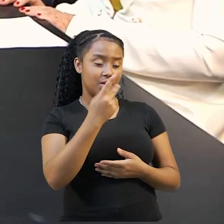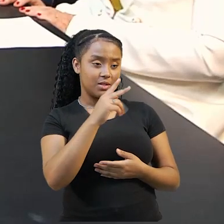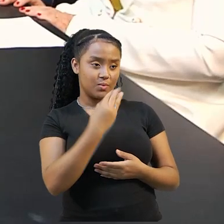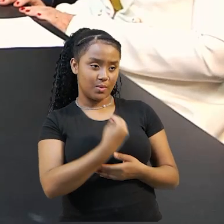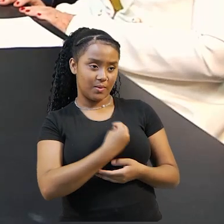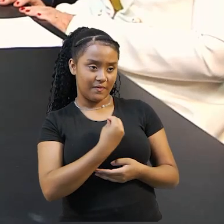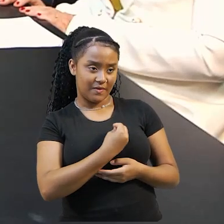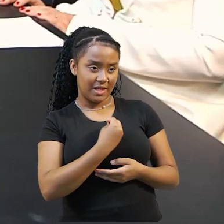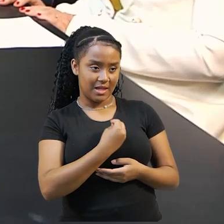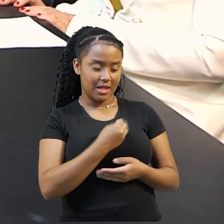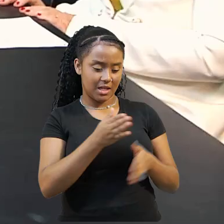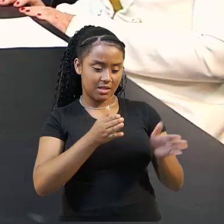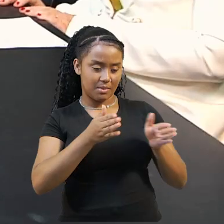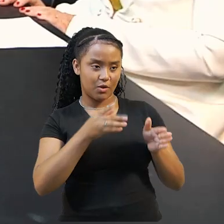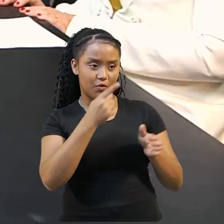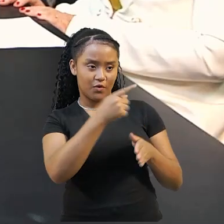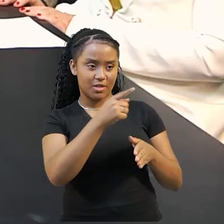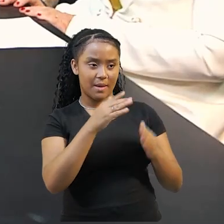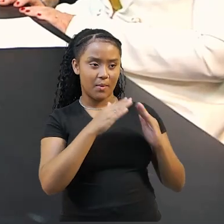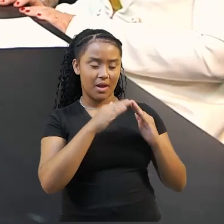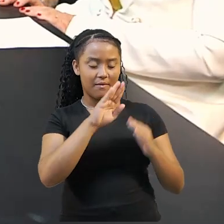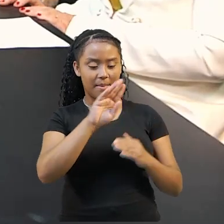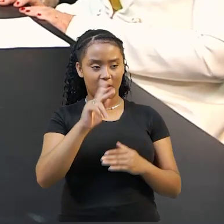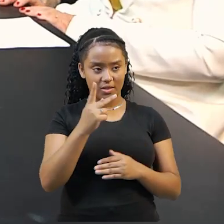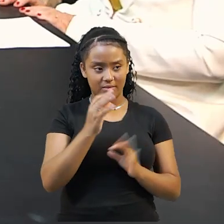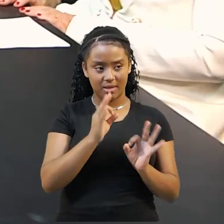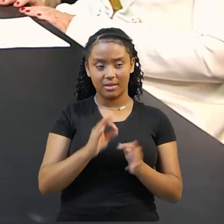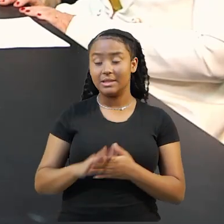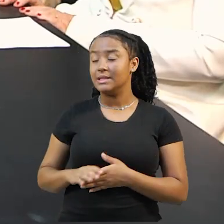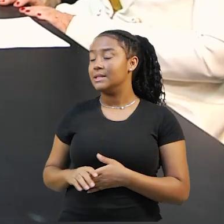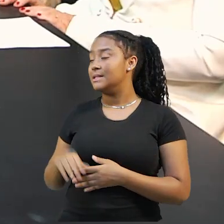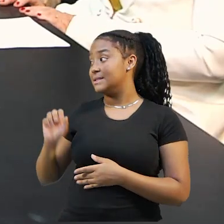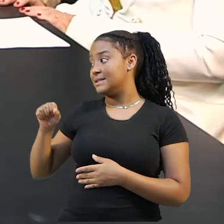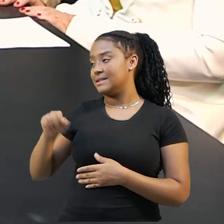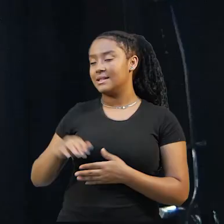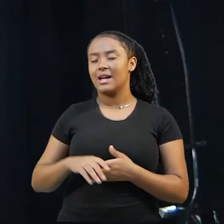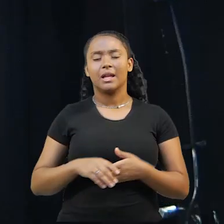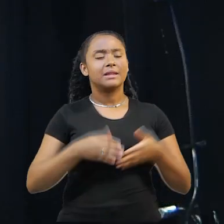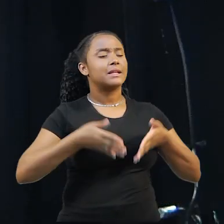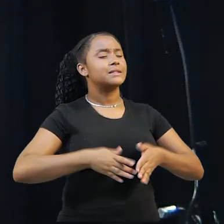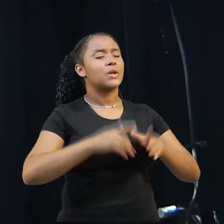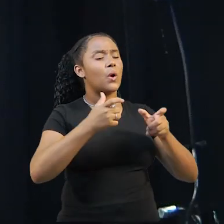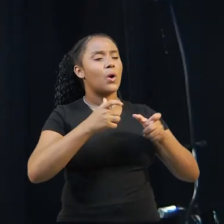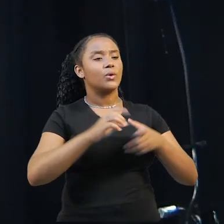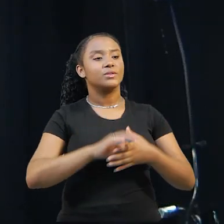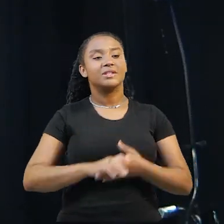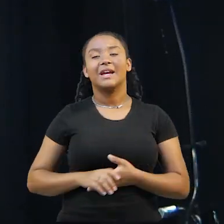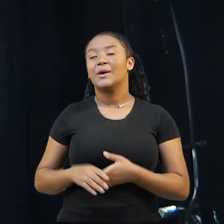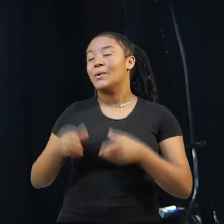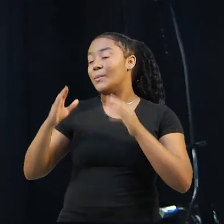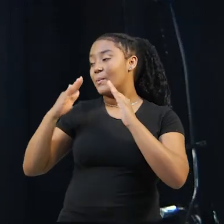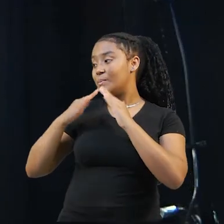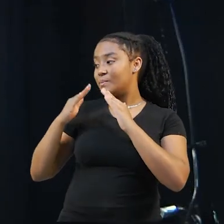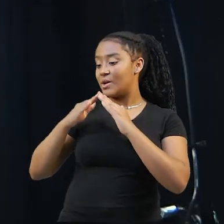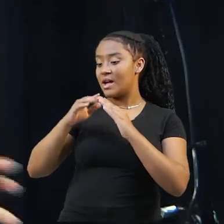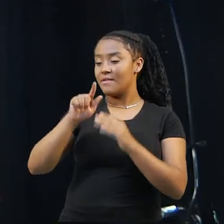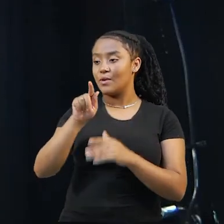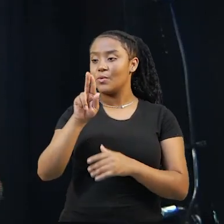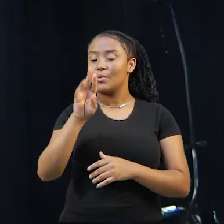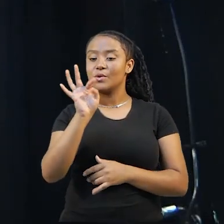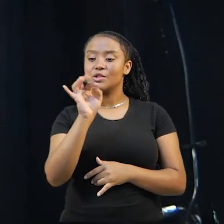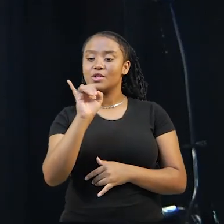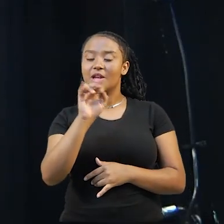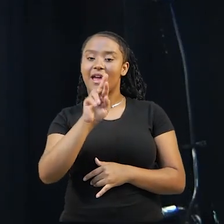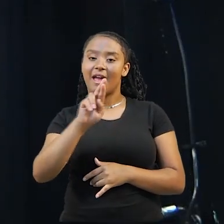Belo Horizonte, não é isso, Catarina? Vivi. Nasceu onde lá, Catarina? Eu nasci em Belo Horizonte, a gente morava lá no Gutierrez, e aí depois a gente,